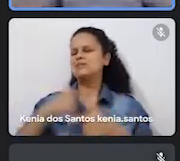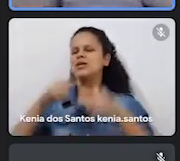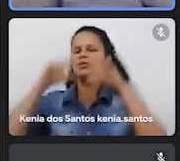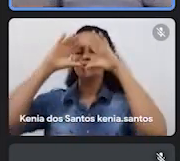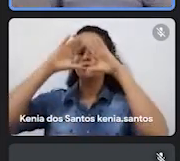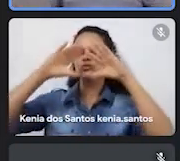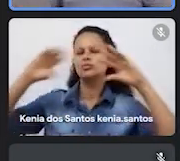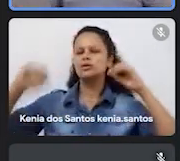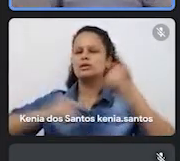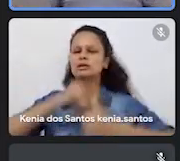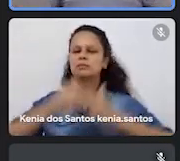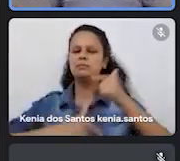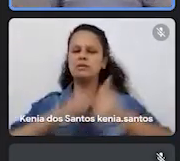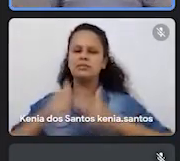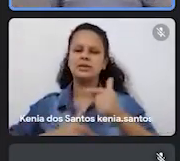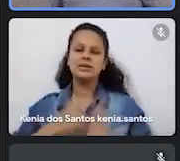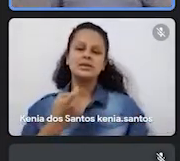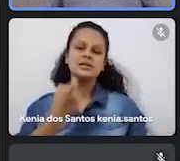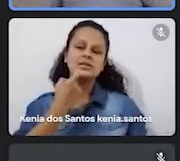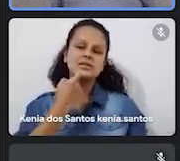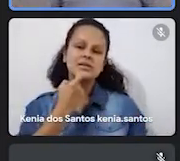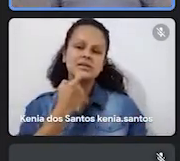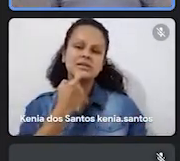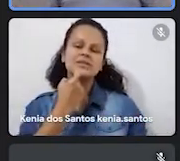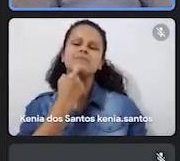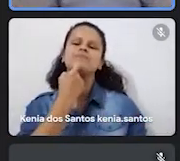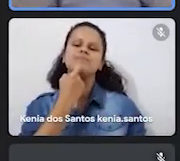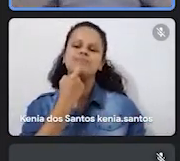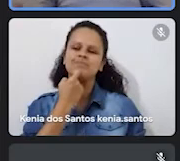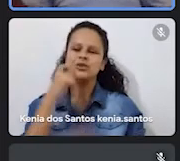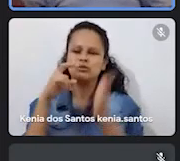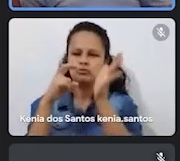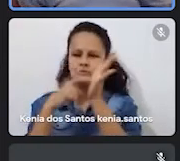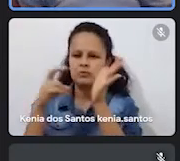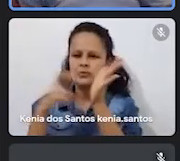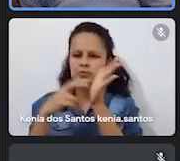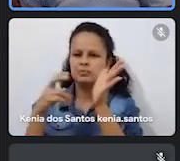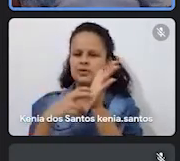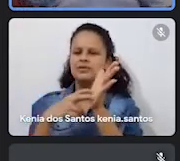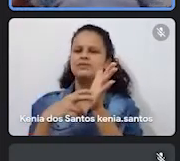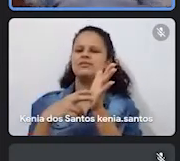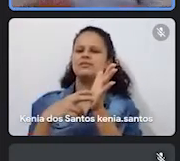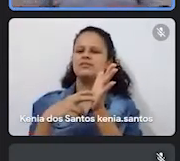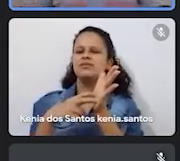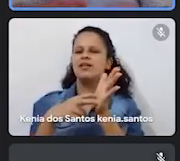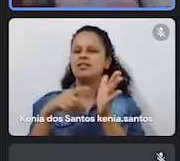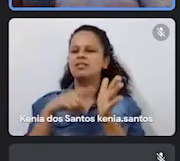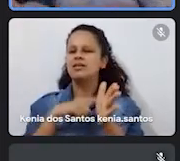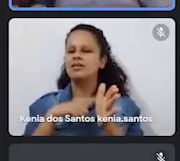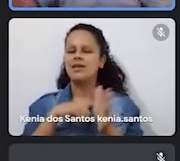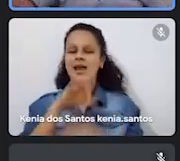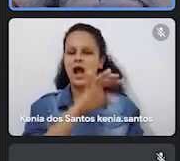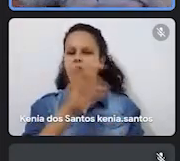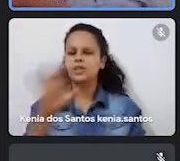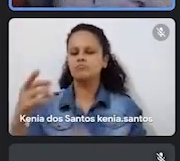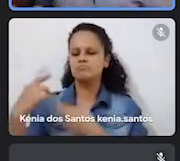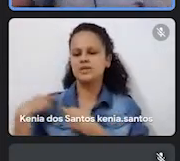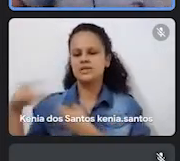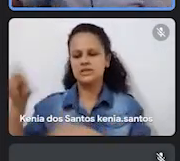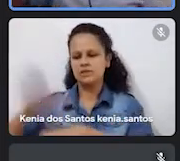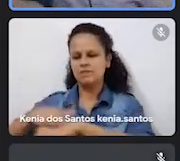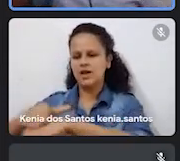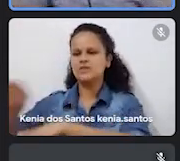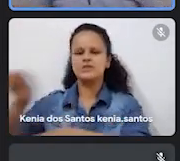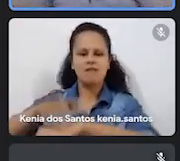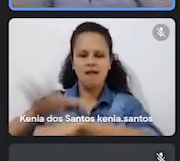tranquilo. Aí, sexta-feira, a gente pegava a parte da manhã, pegava uma atividade cada um, vai ser, toma fulano, faz essa,